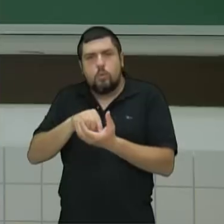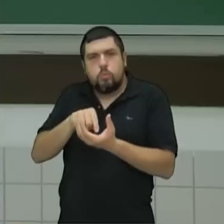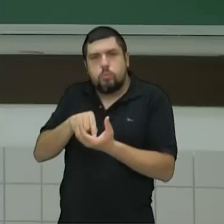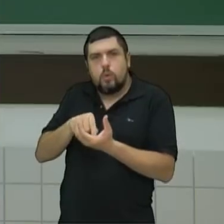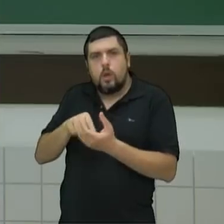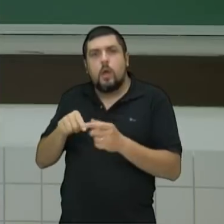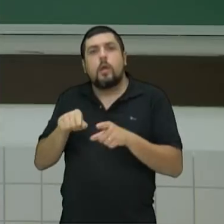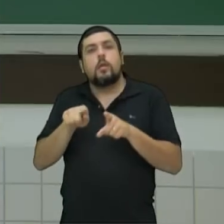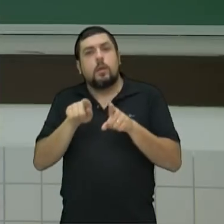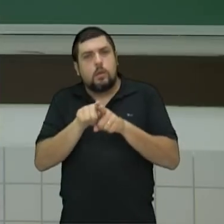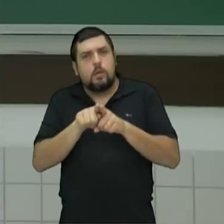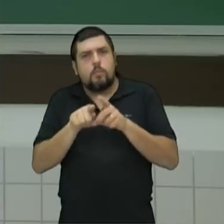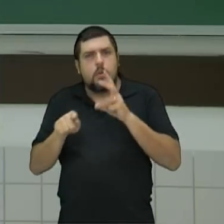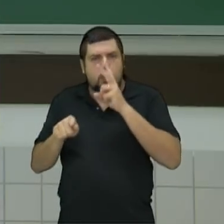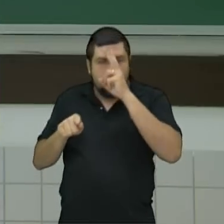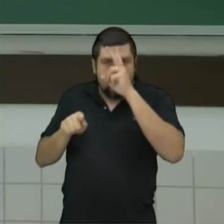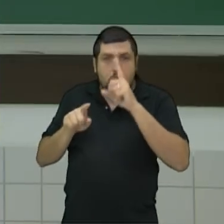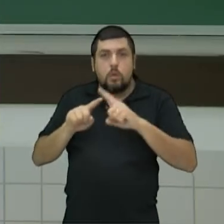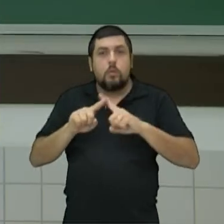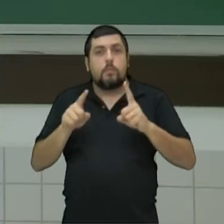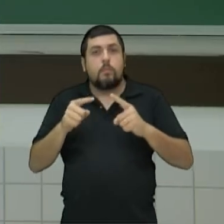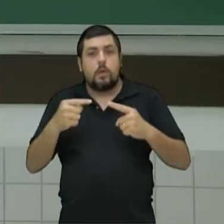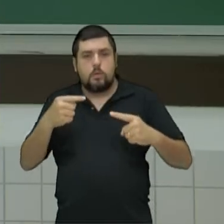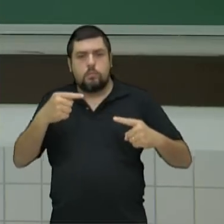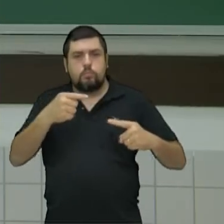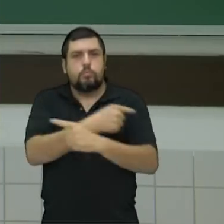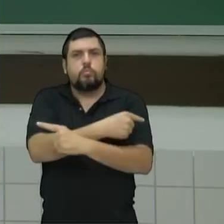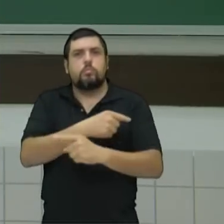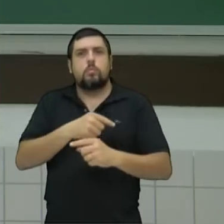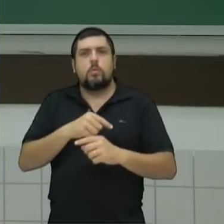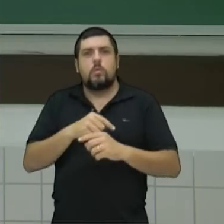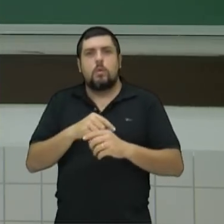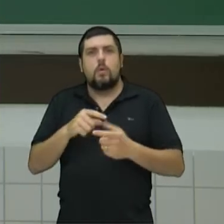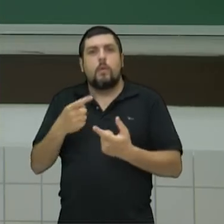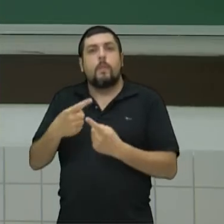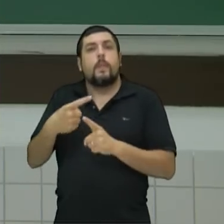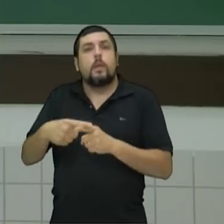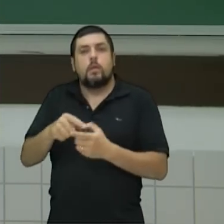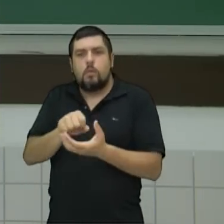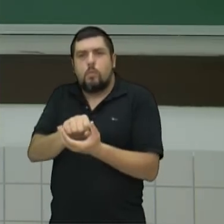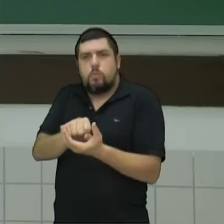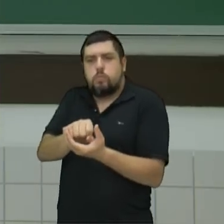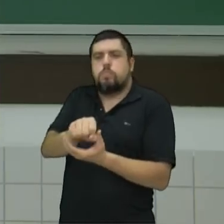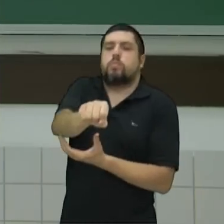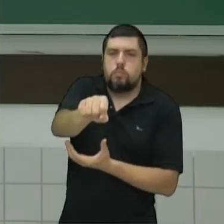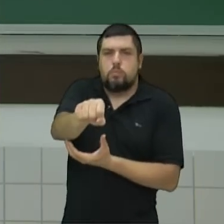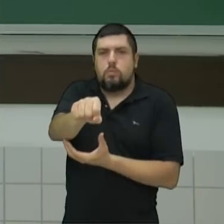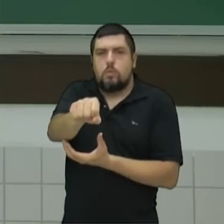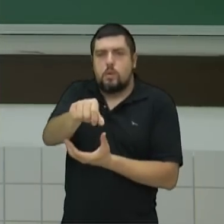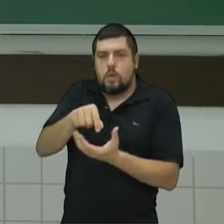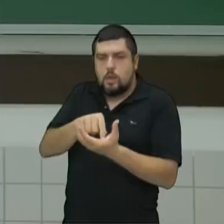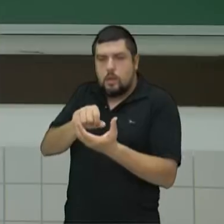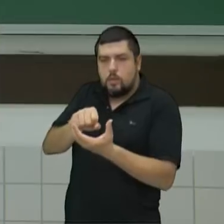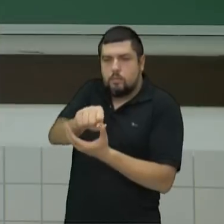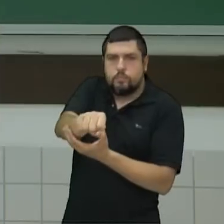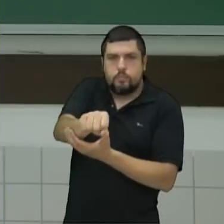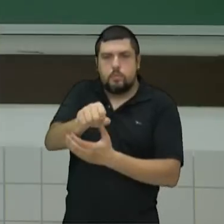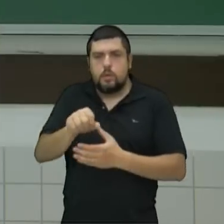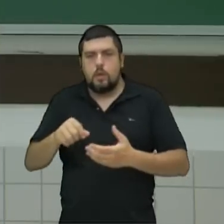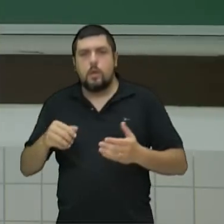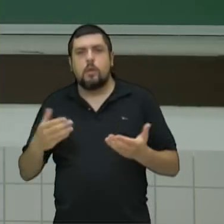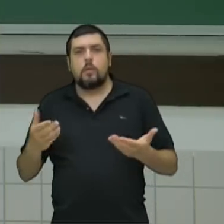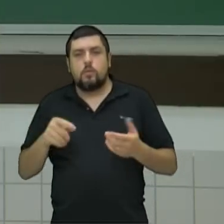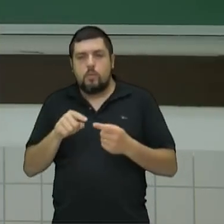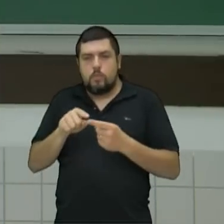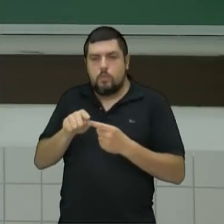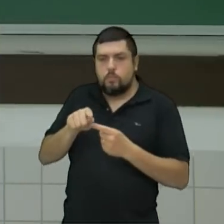certo? Ou seja, o canhão, por exemplo, vai para a esquerda e o projétil vai para a direita, certo? E elas vão com a